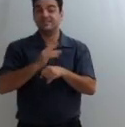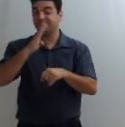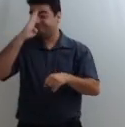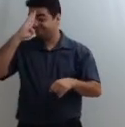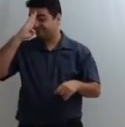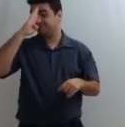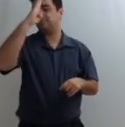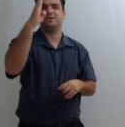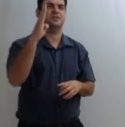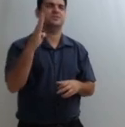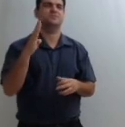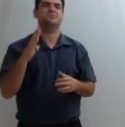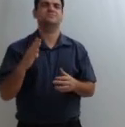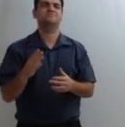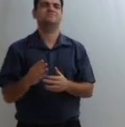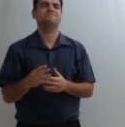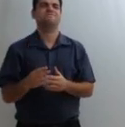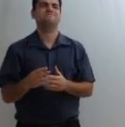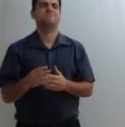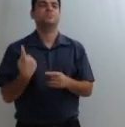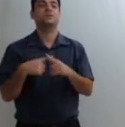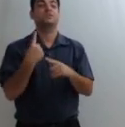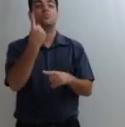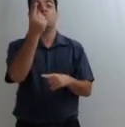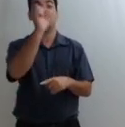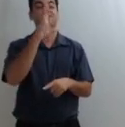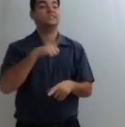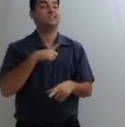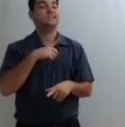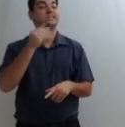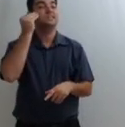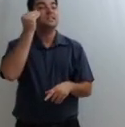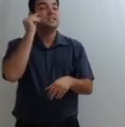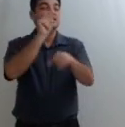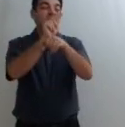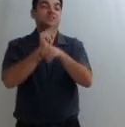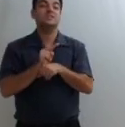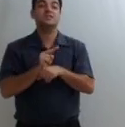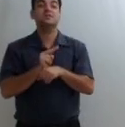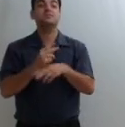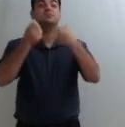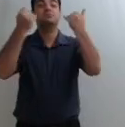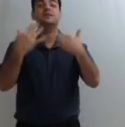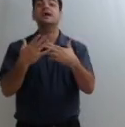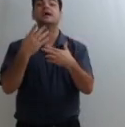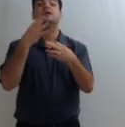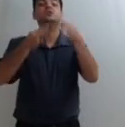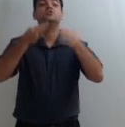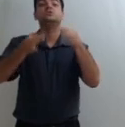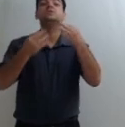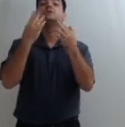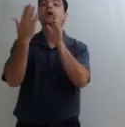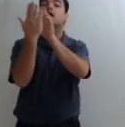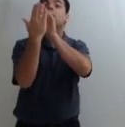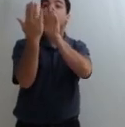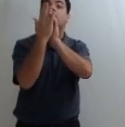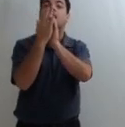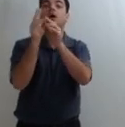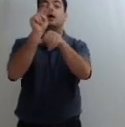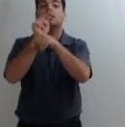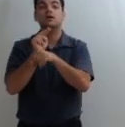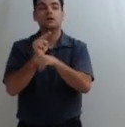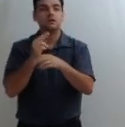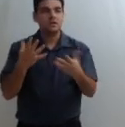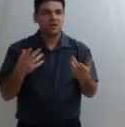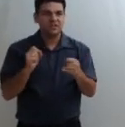Mas, veja, se o único momento que o réu tem para dizer para o juiz qual é a sua versão, ele tiver que fazê-lo antes